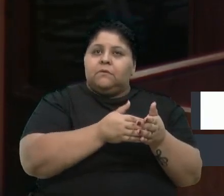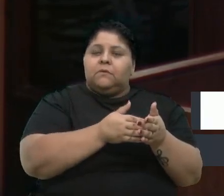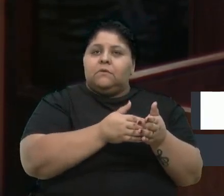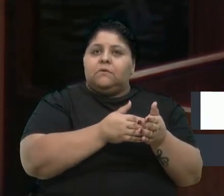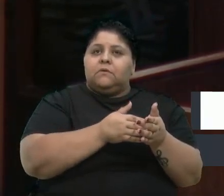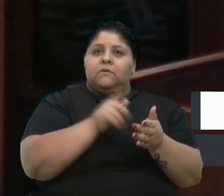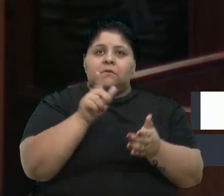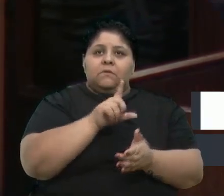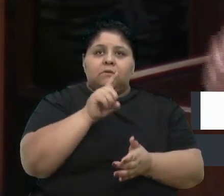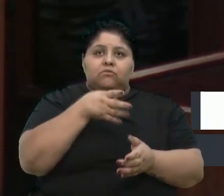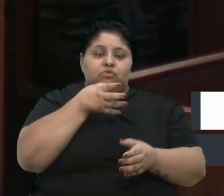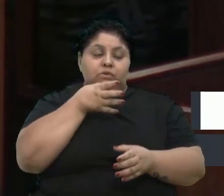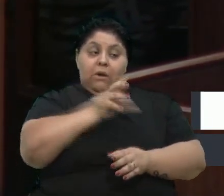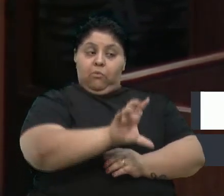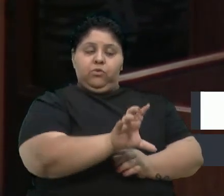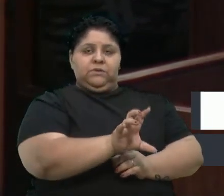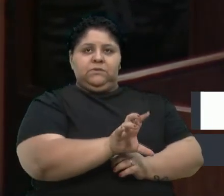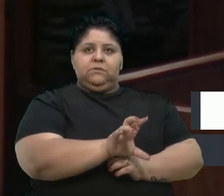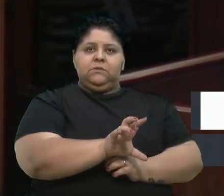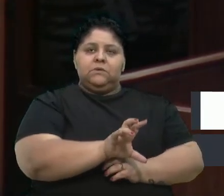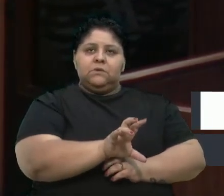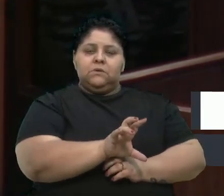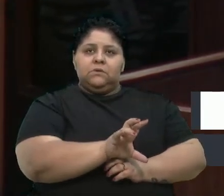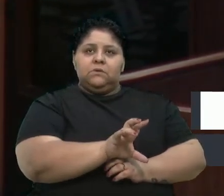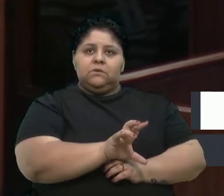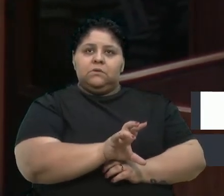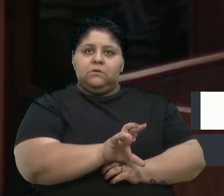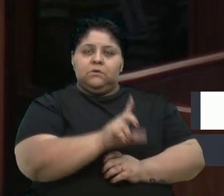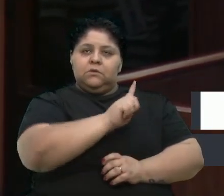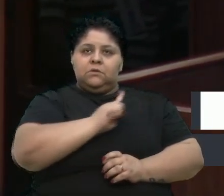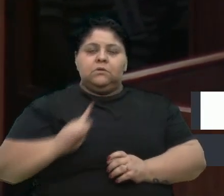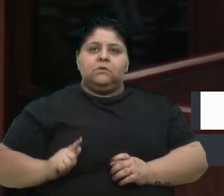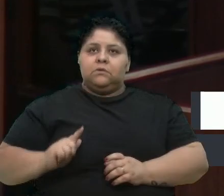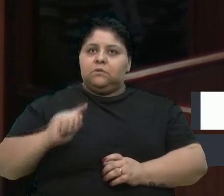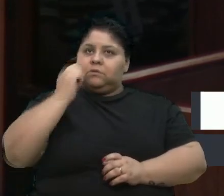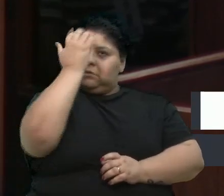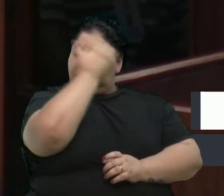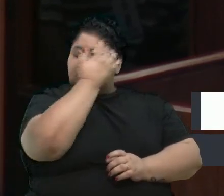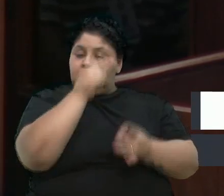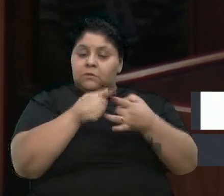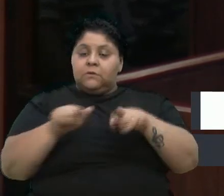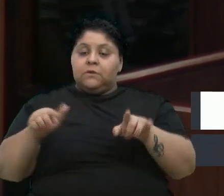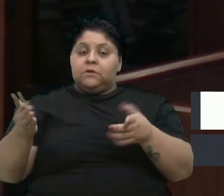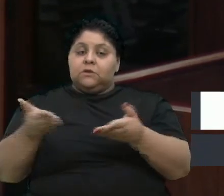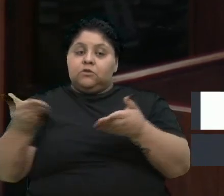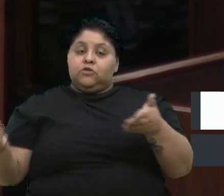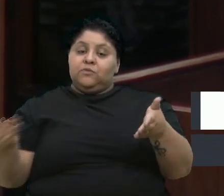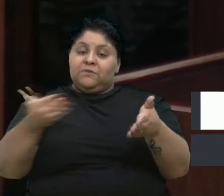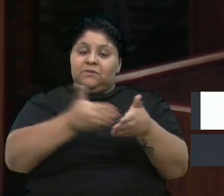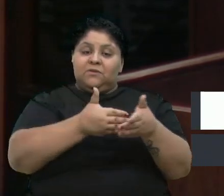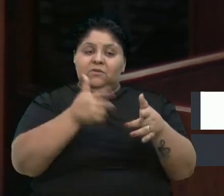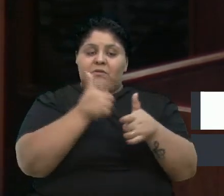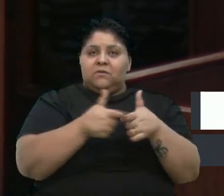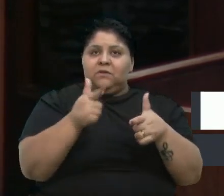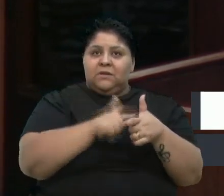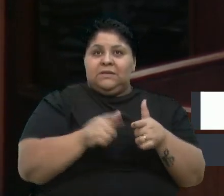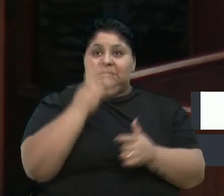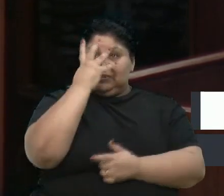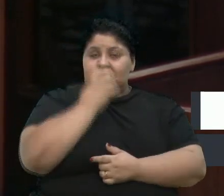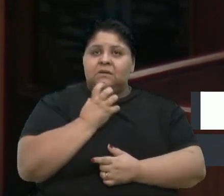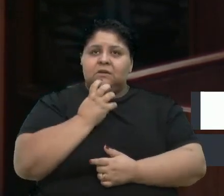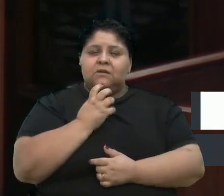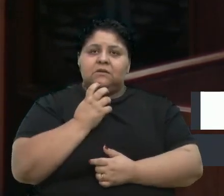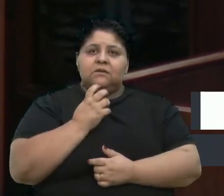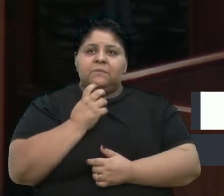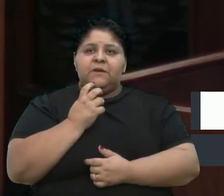não sou da oposição do governo Adiló, mas hoje eu preciso trazer aqui um problema muito sério.